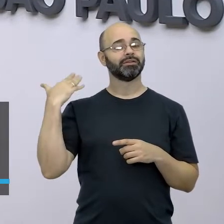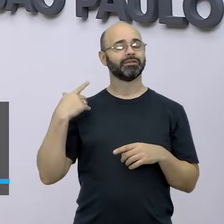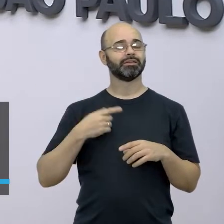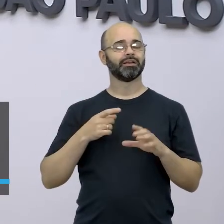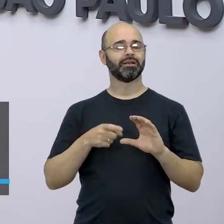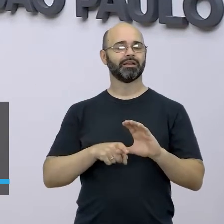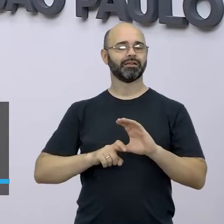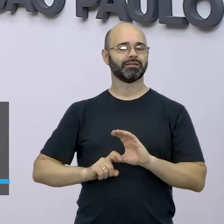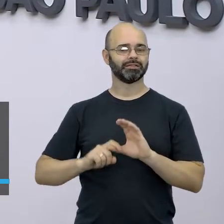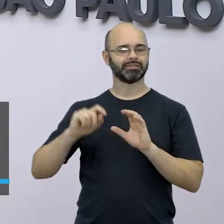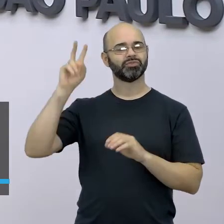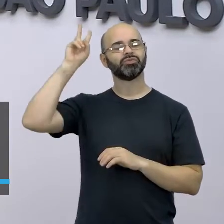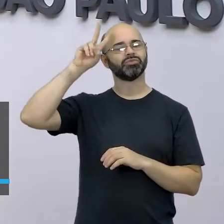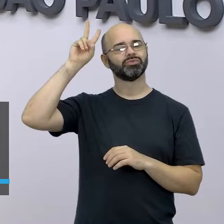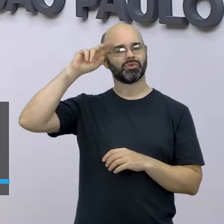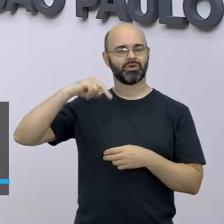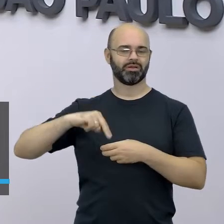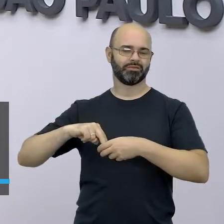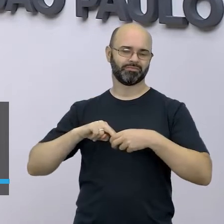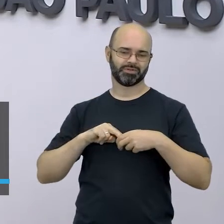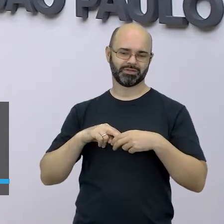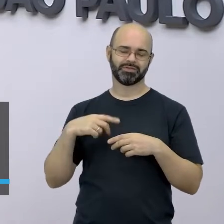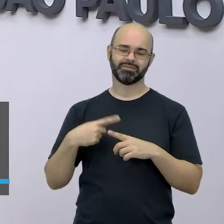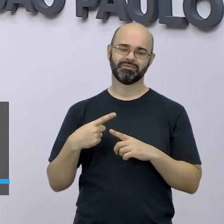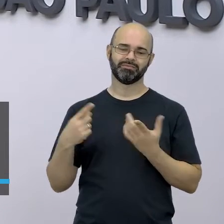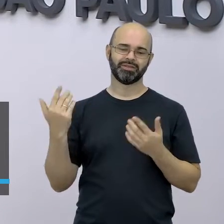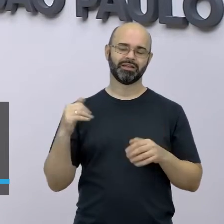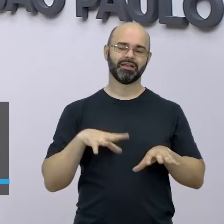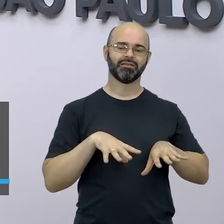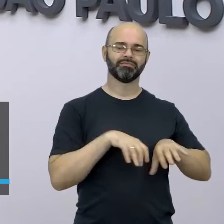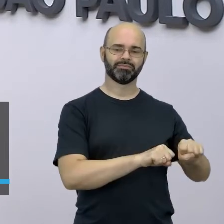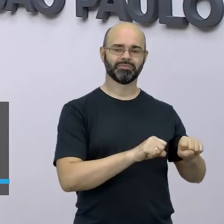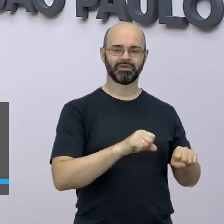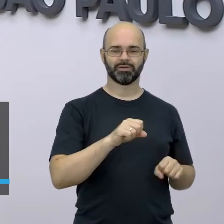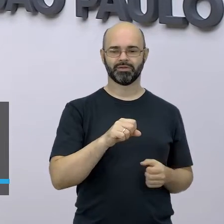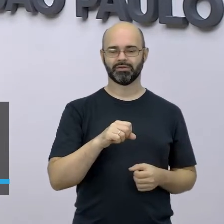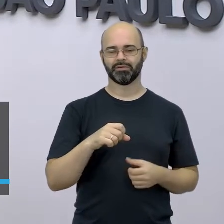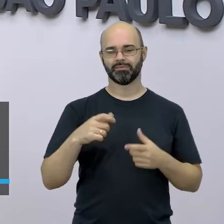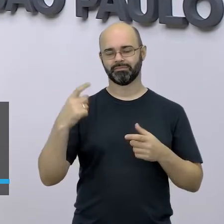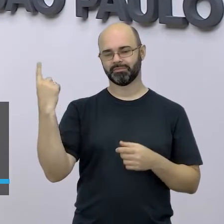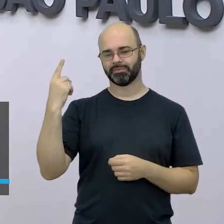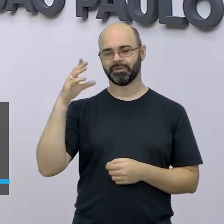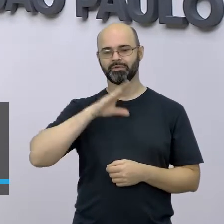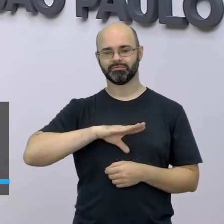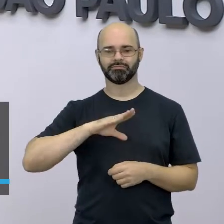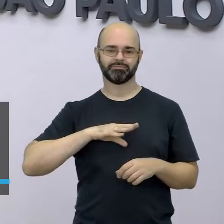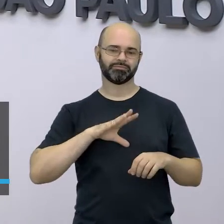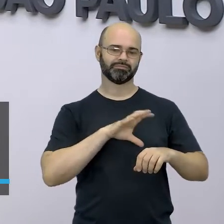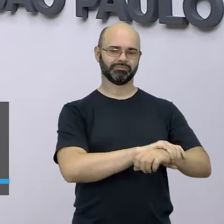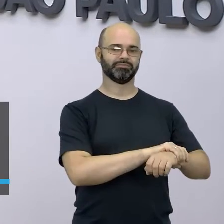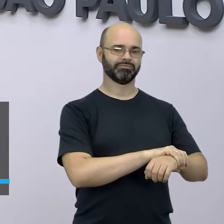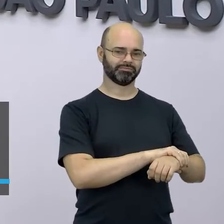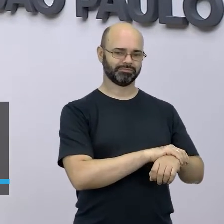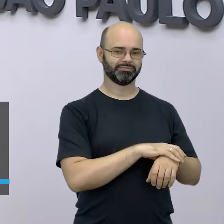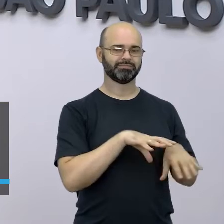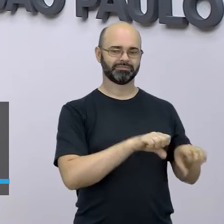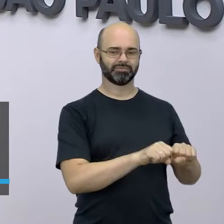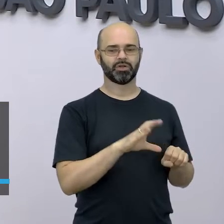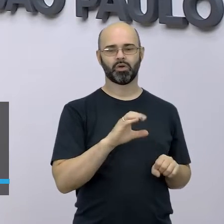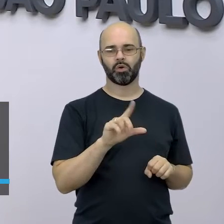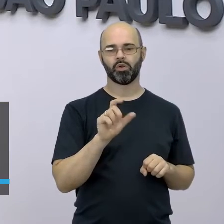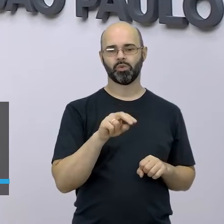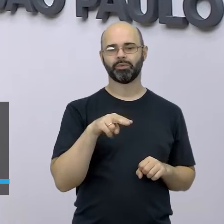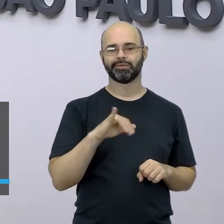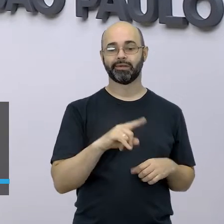estabelecida historicamente. Então o Brasil foi uma colônia de Portugal em primeiro lugar e permaneceu sendo dependente de outros